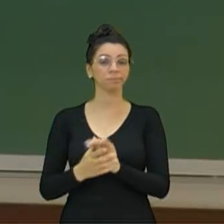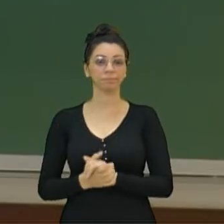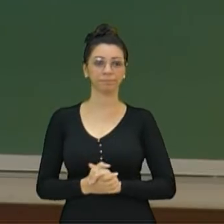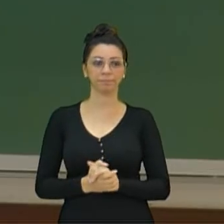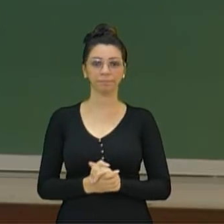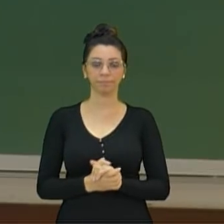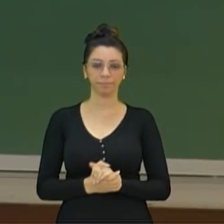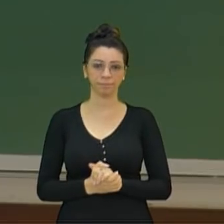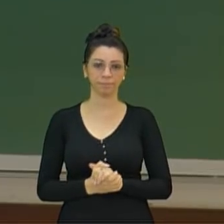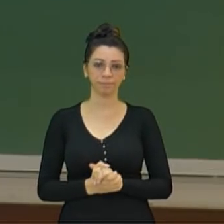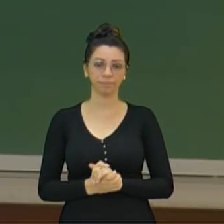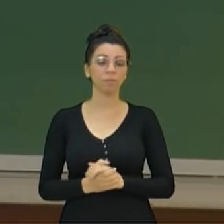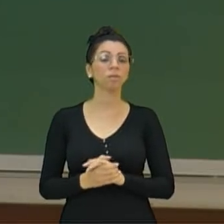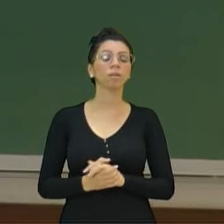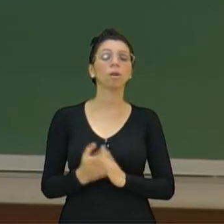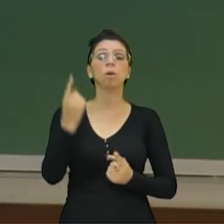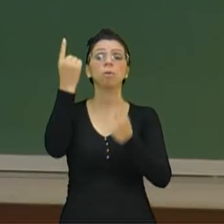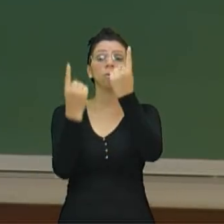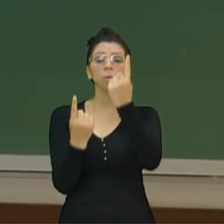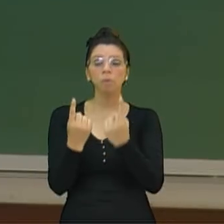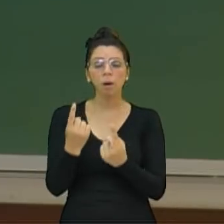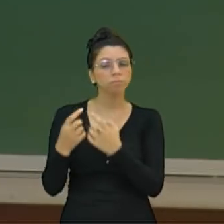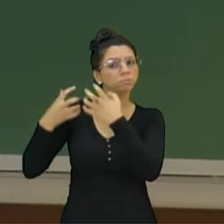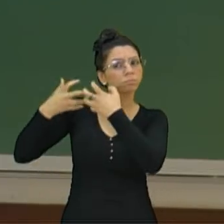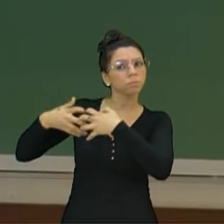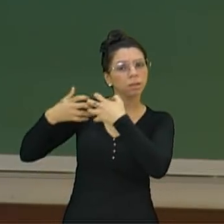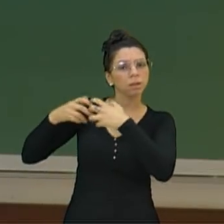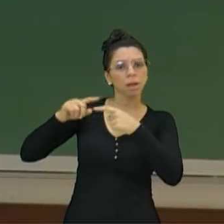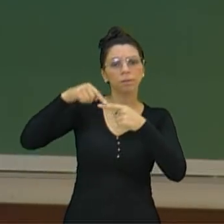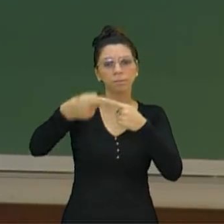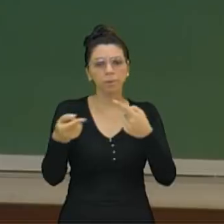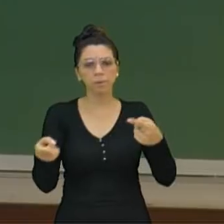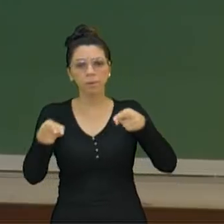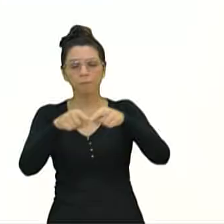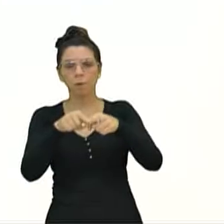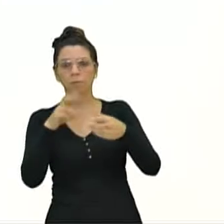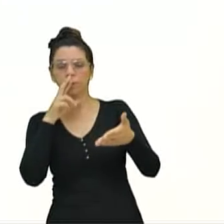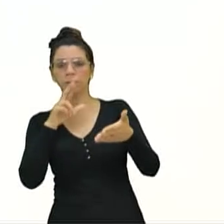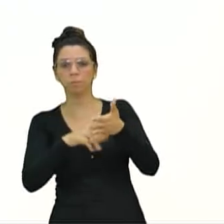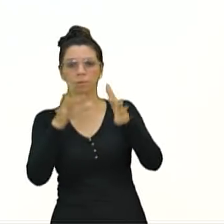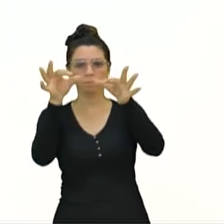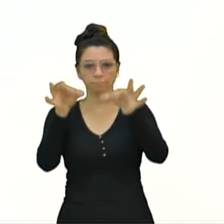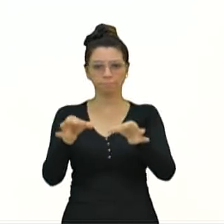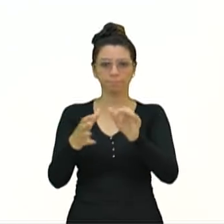encéfalo e corpo celular? Dá uma pensadinha e daqui a pouco eu volto com a resposta correta.